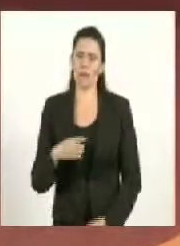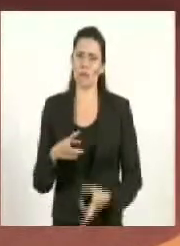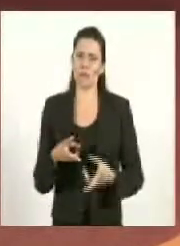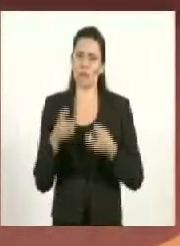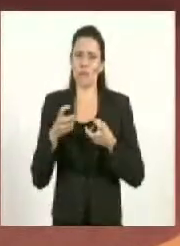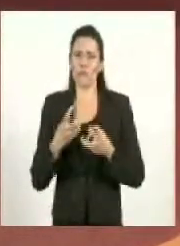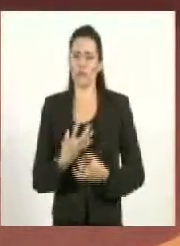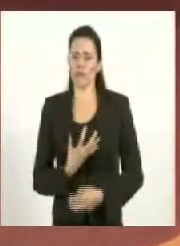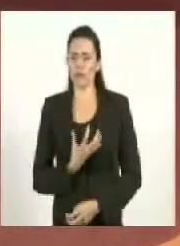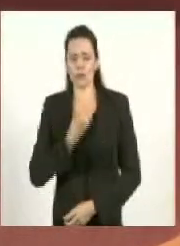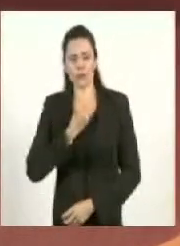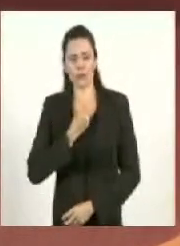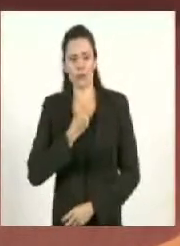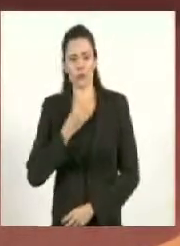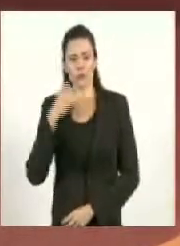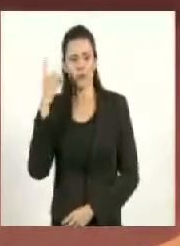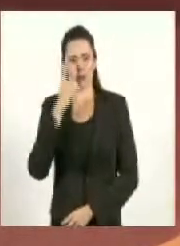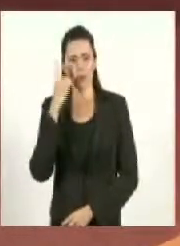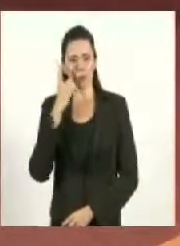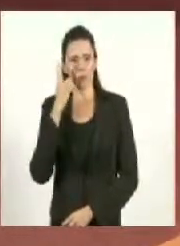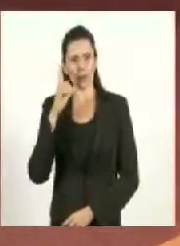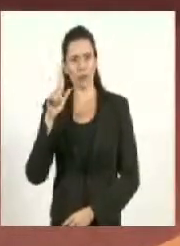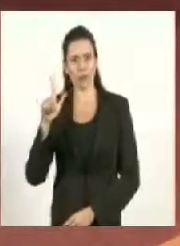assustada, deputado Levi, com esse governo.